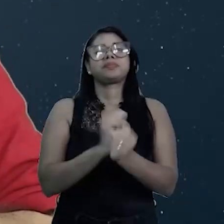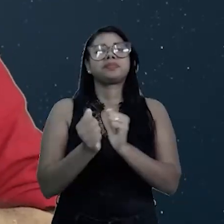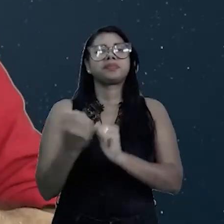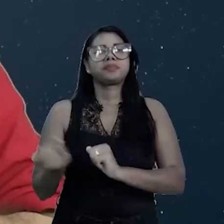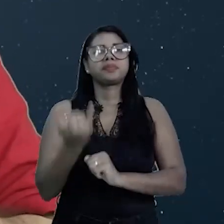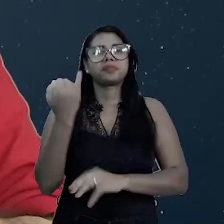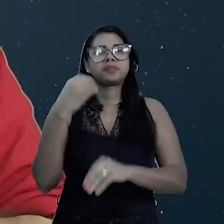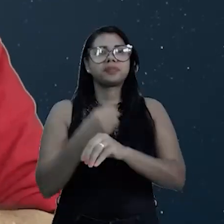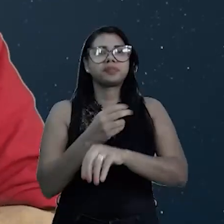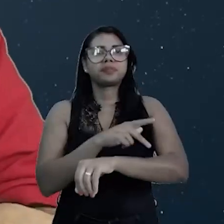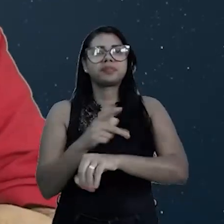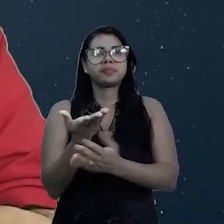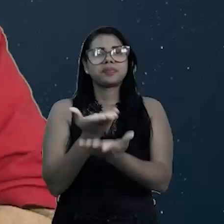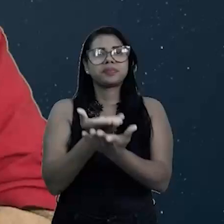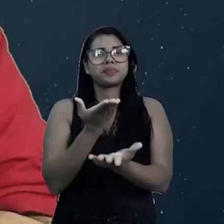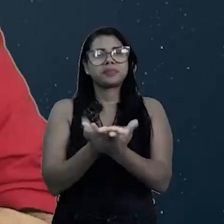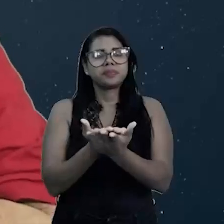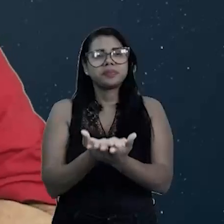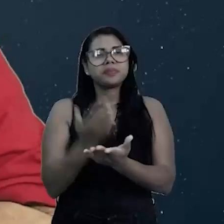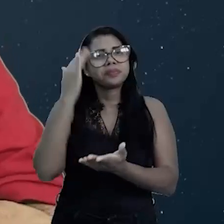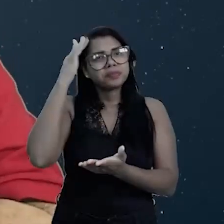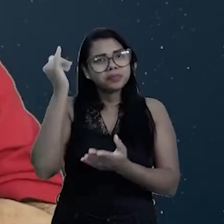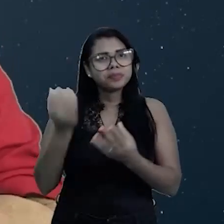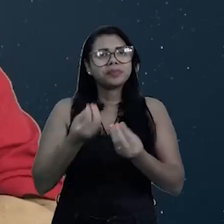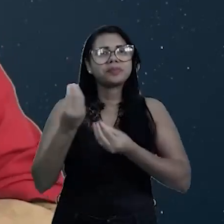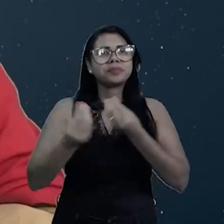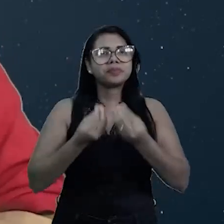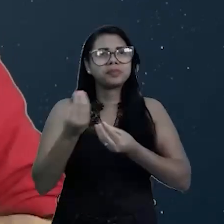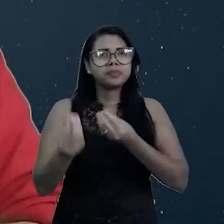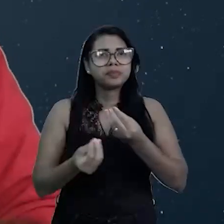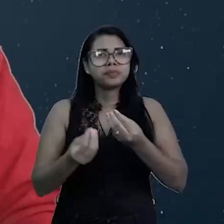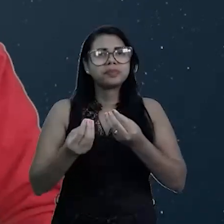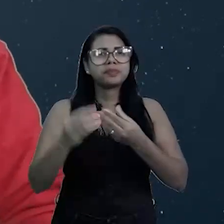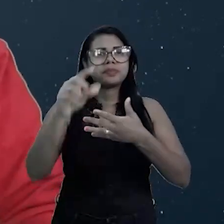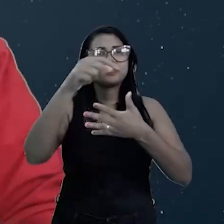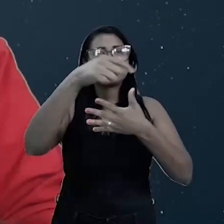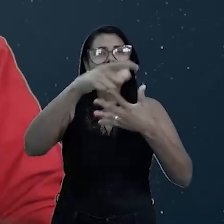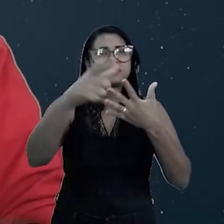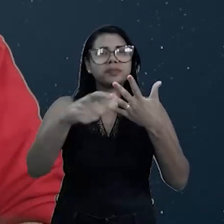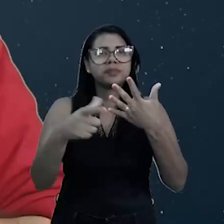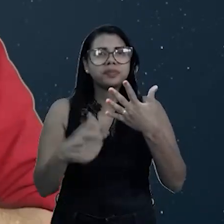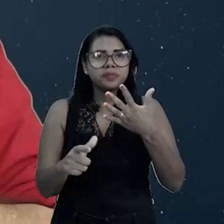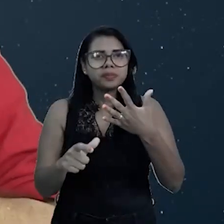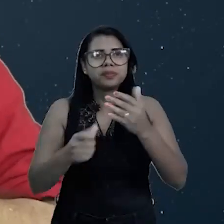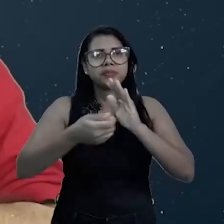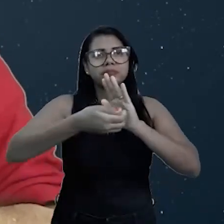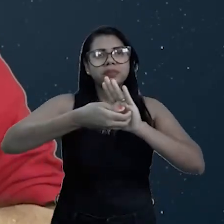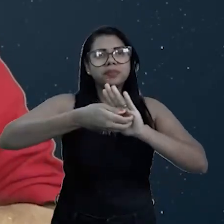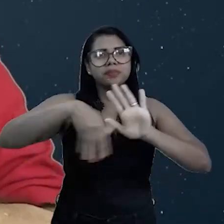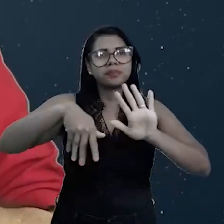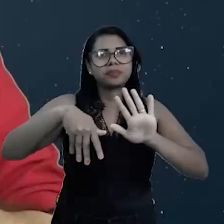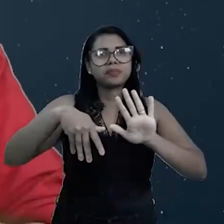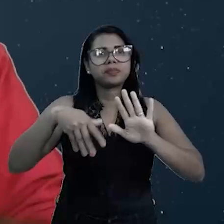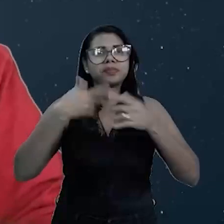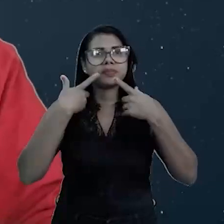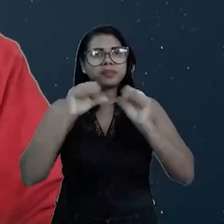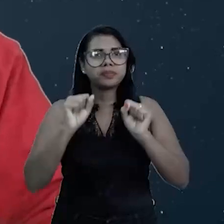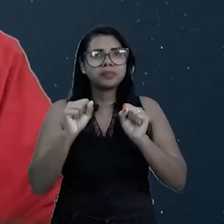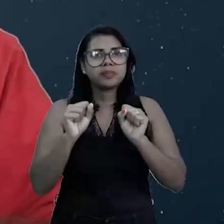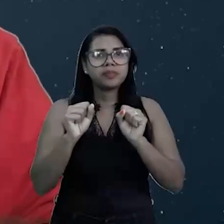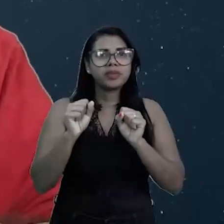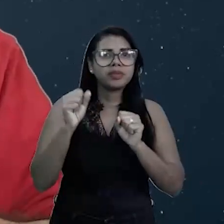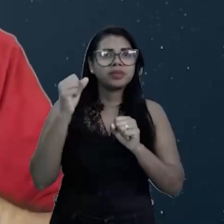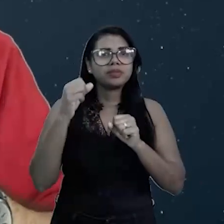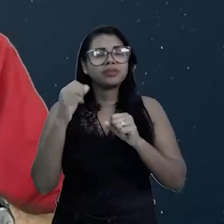você estude e sabendo dividir, separar essas figuras, porque para você na hora não